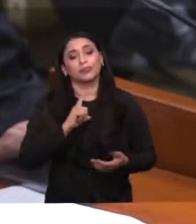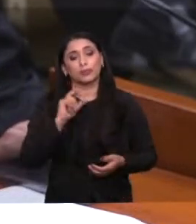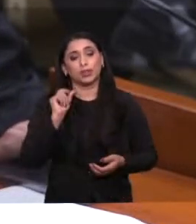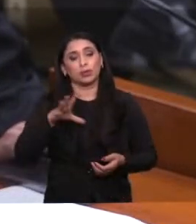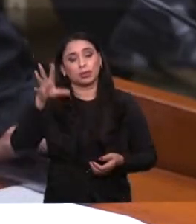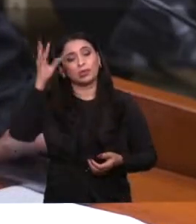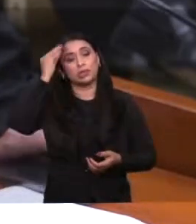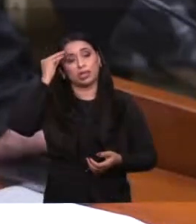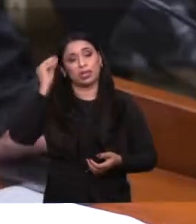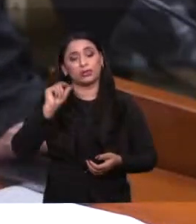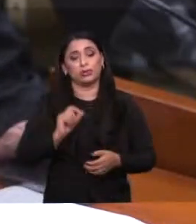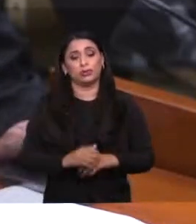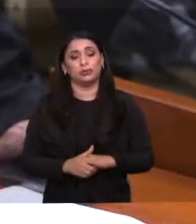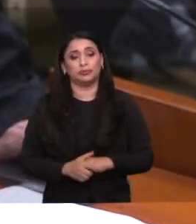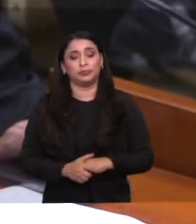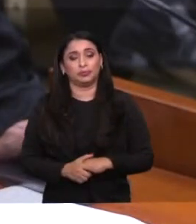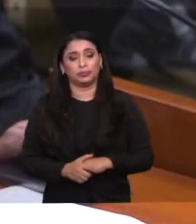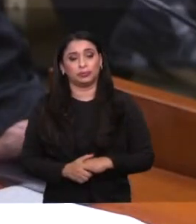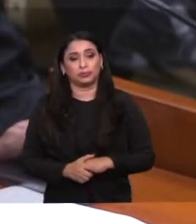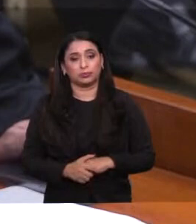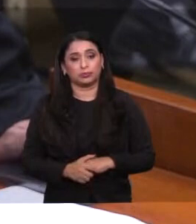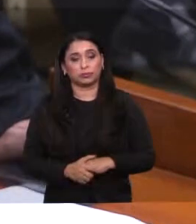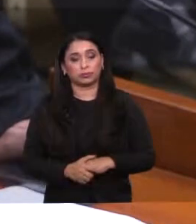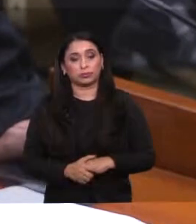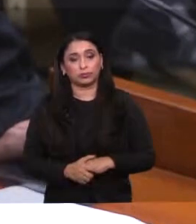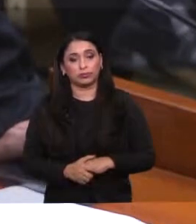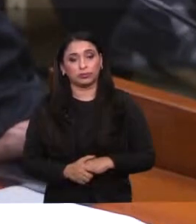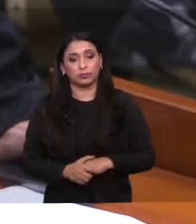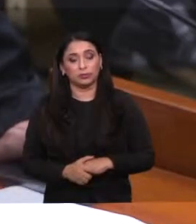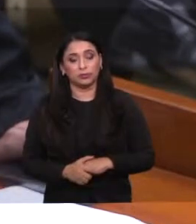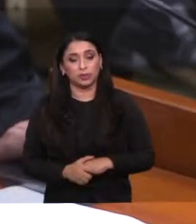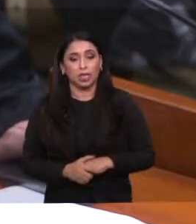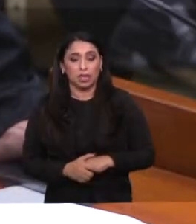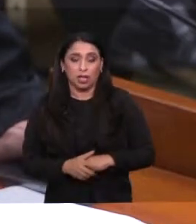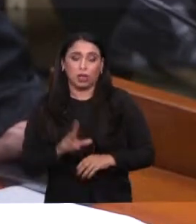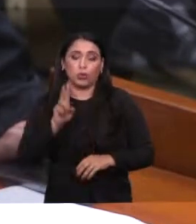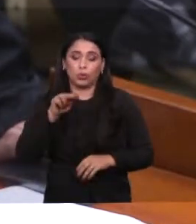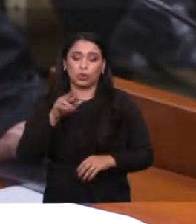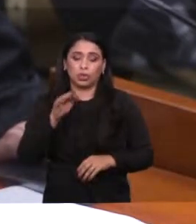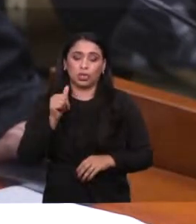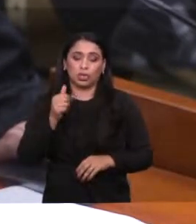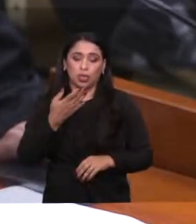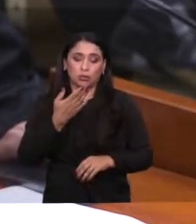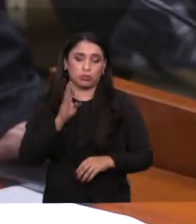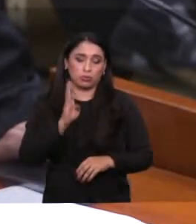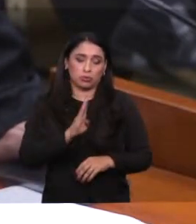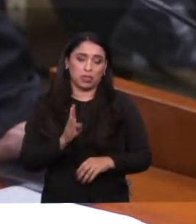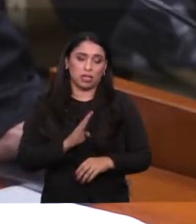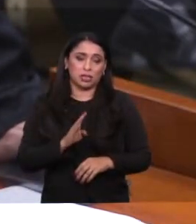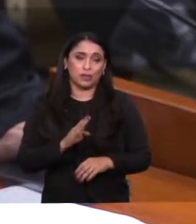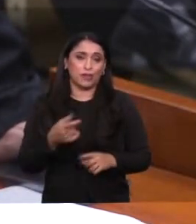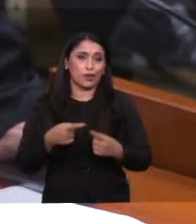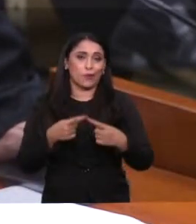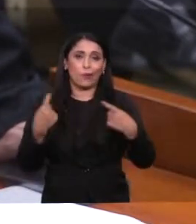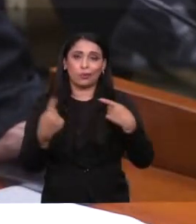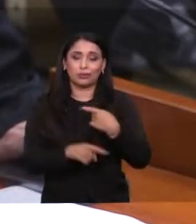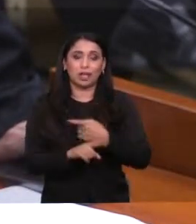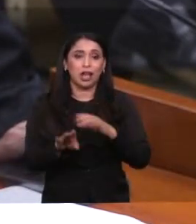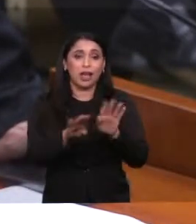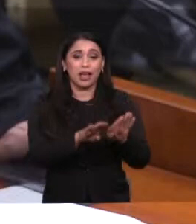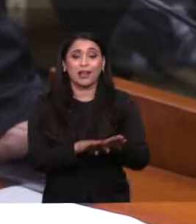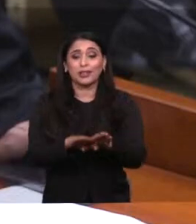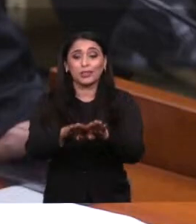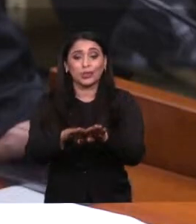entender, no entender do União Brasil, essa medida fere a isonomia,